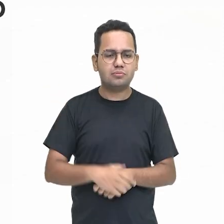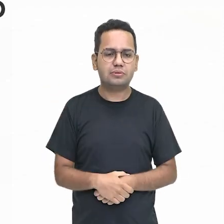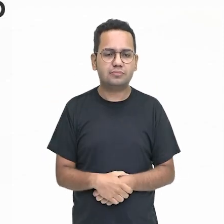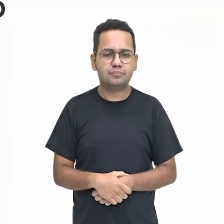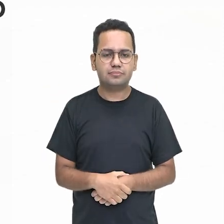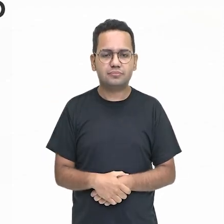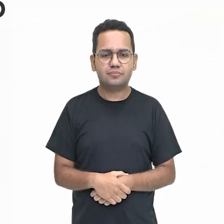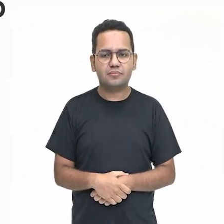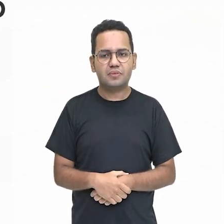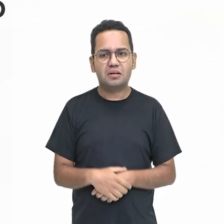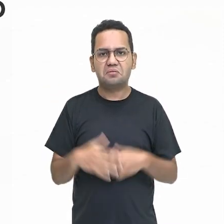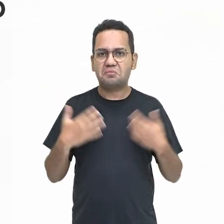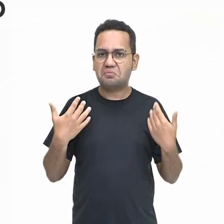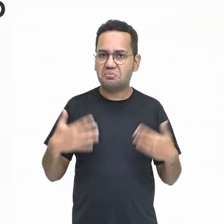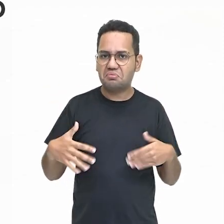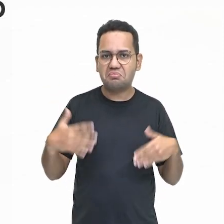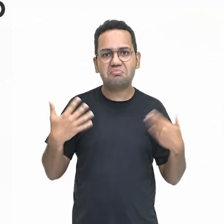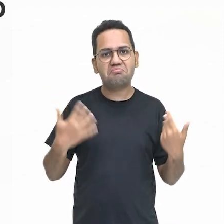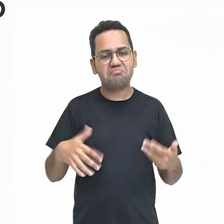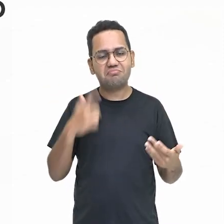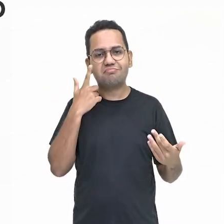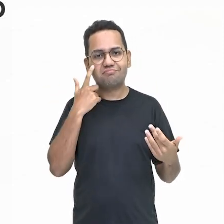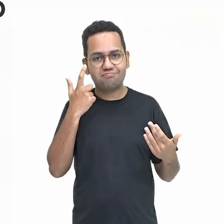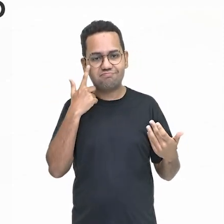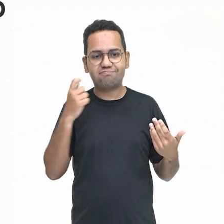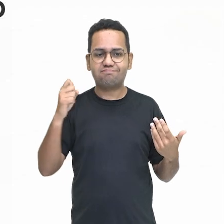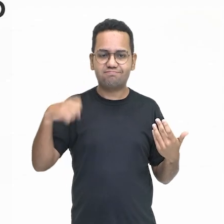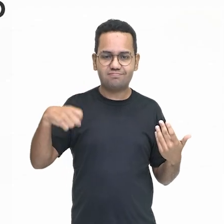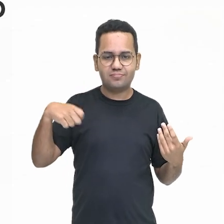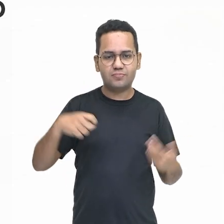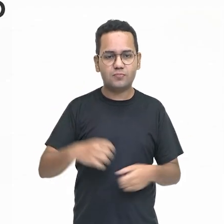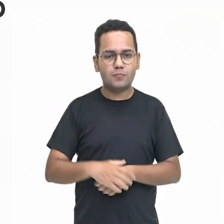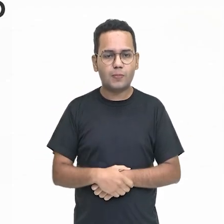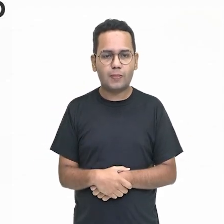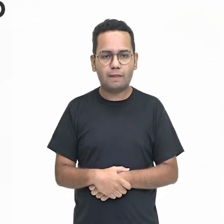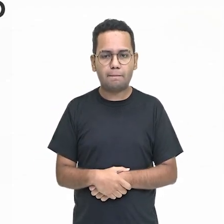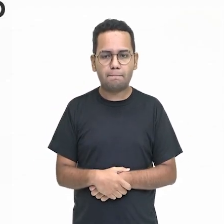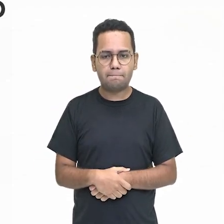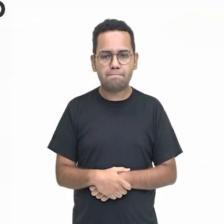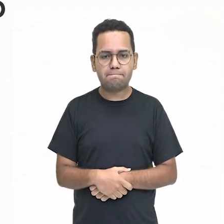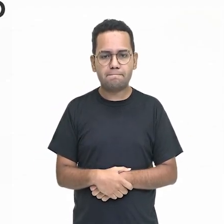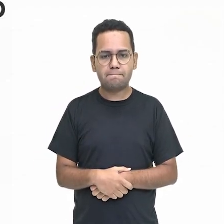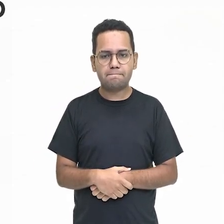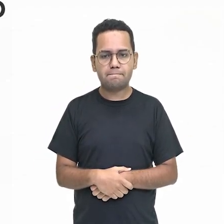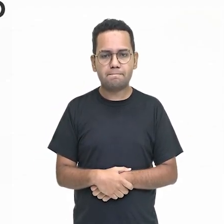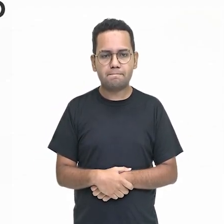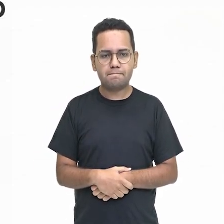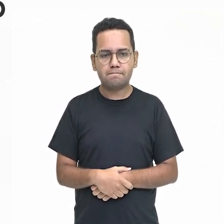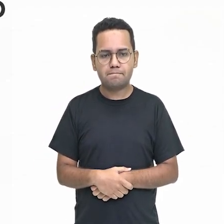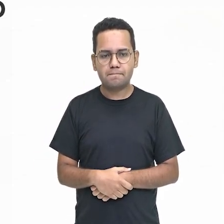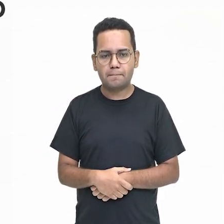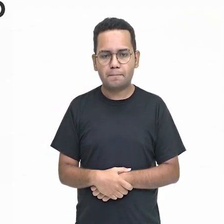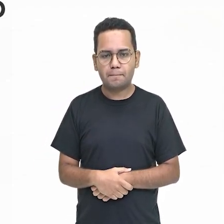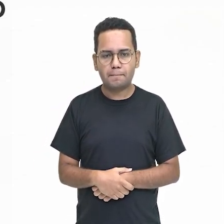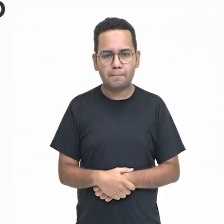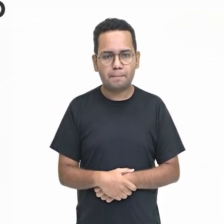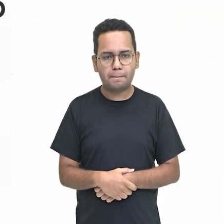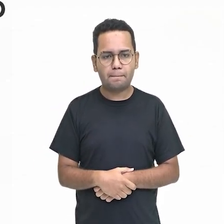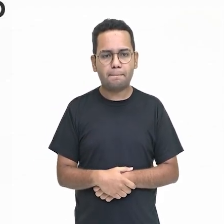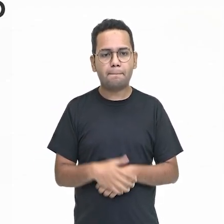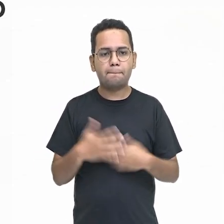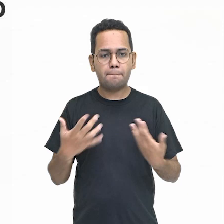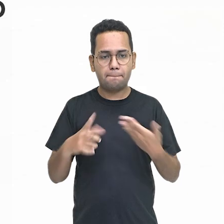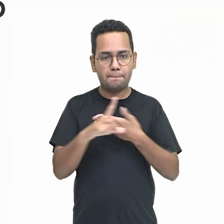frente. É muito interessante, não podemos deixar de perceber estas questões que existem. Para dois autores,